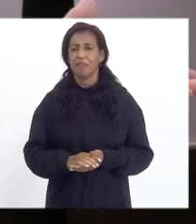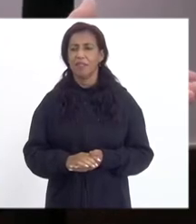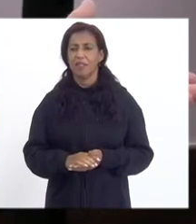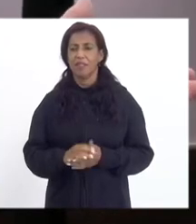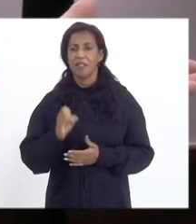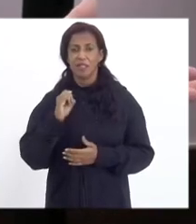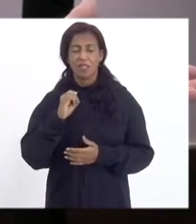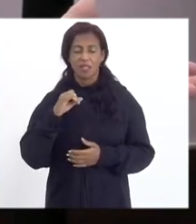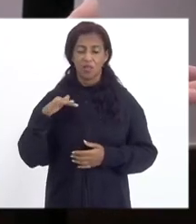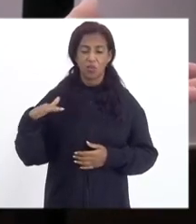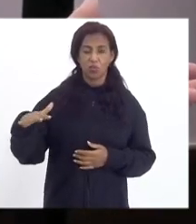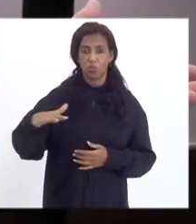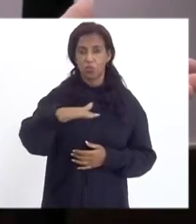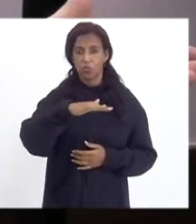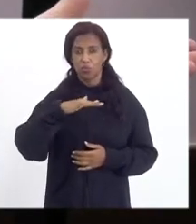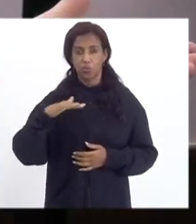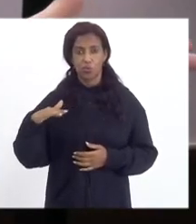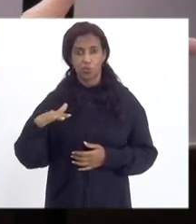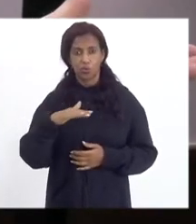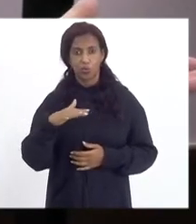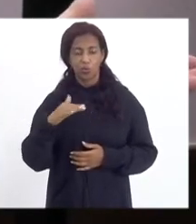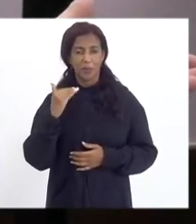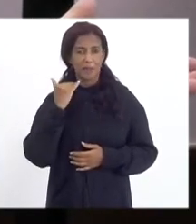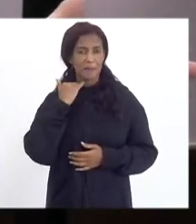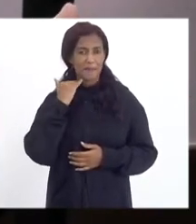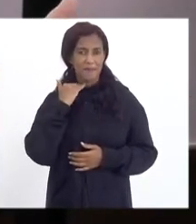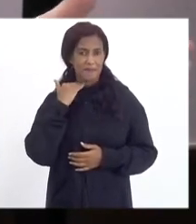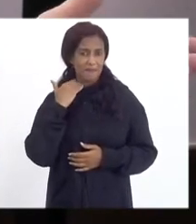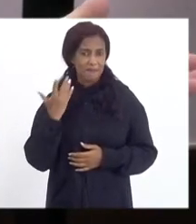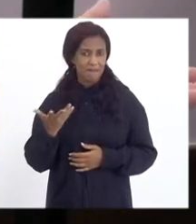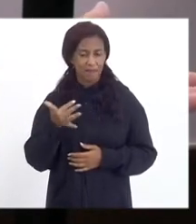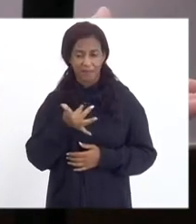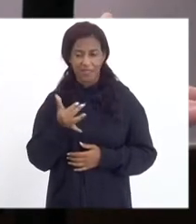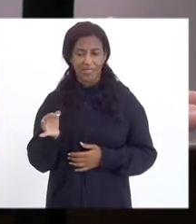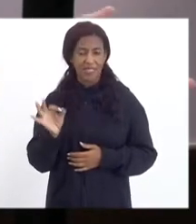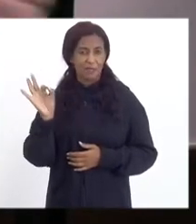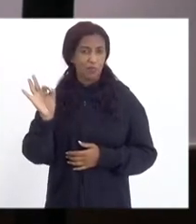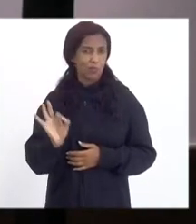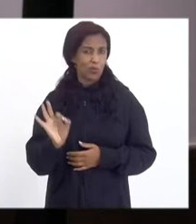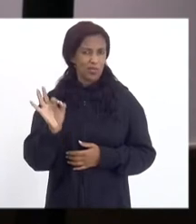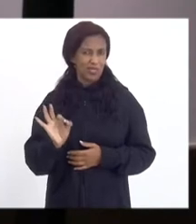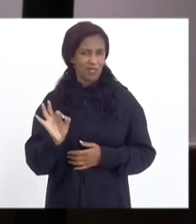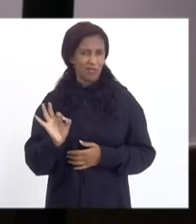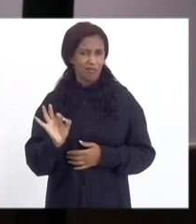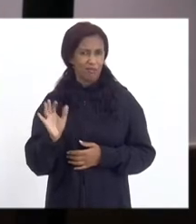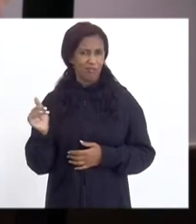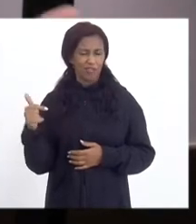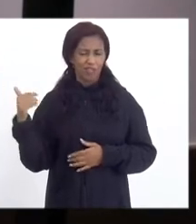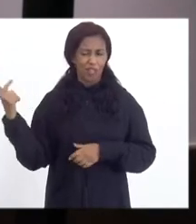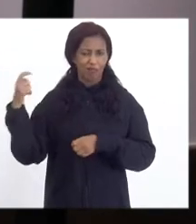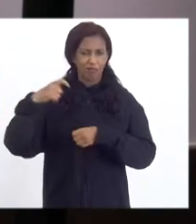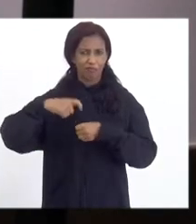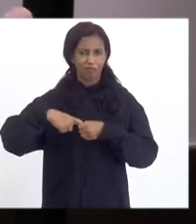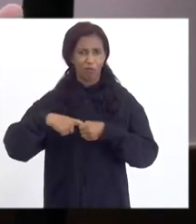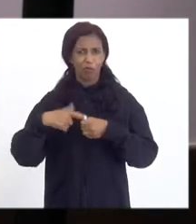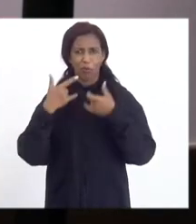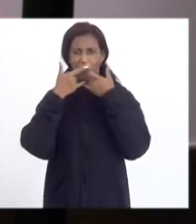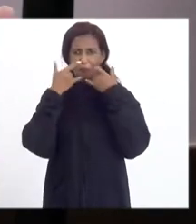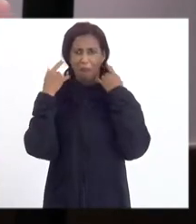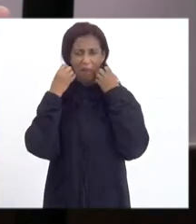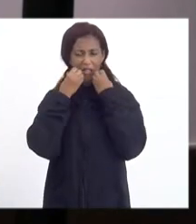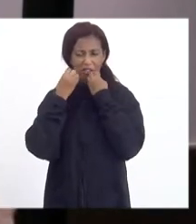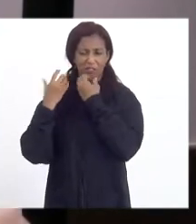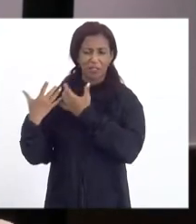ocupar todos os bancos, né, 100% de ocupação, e já não vai usar máscara